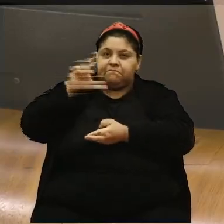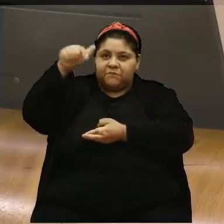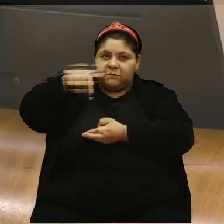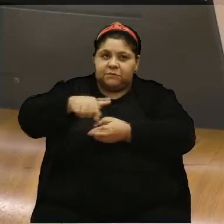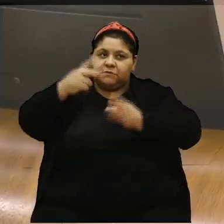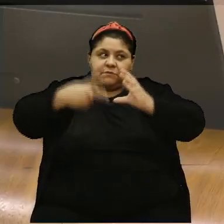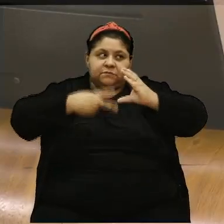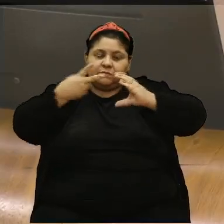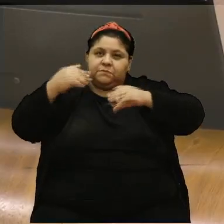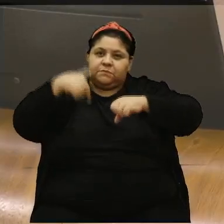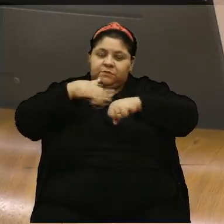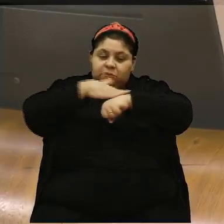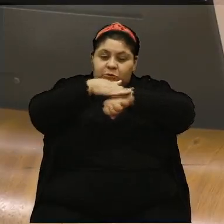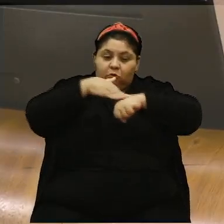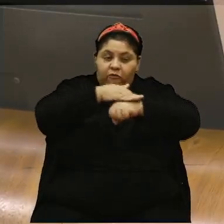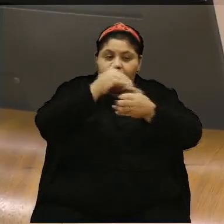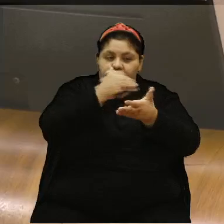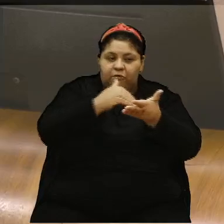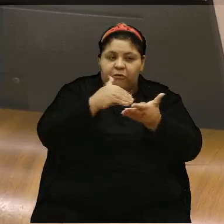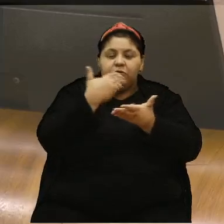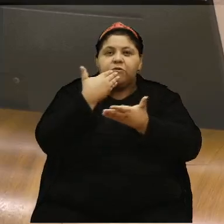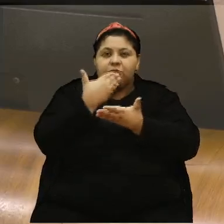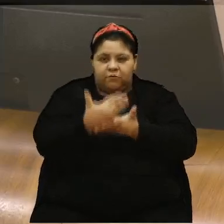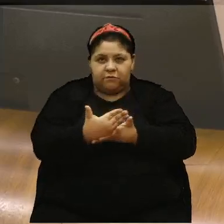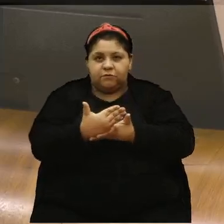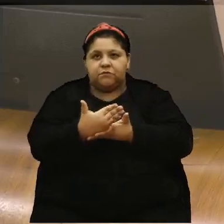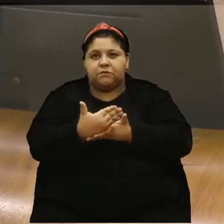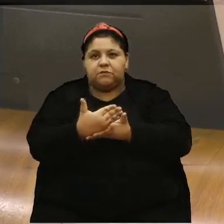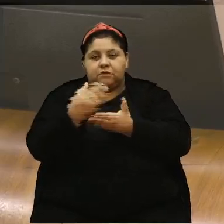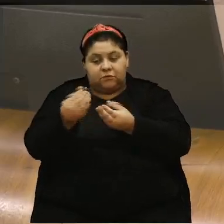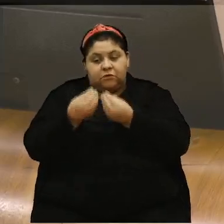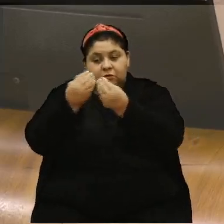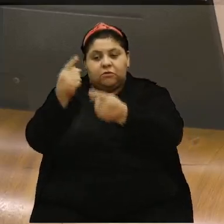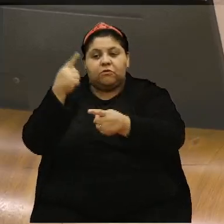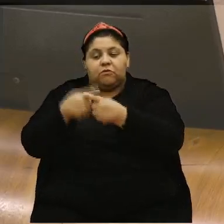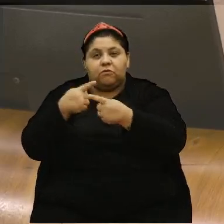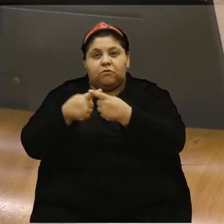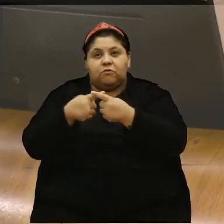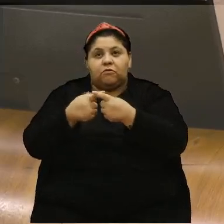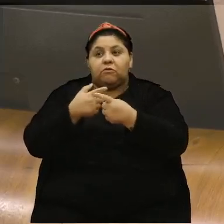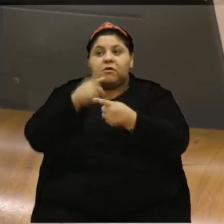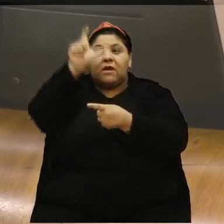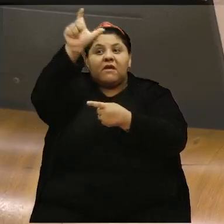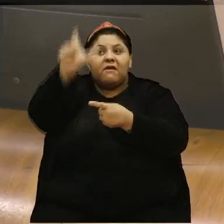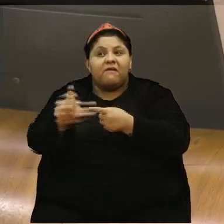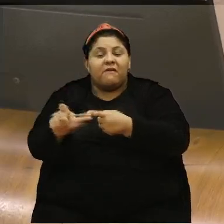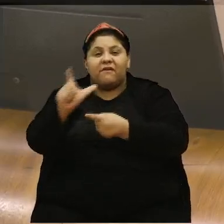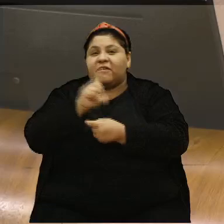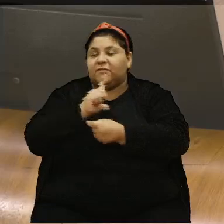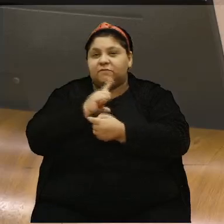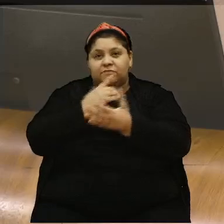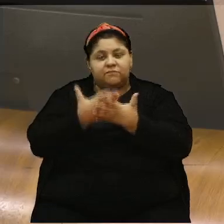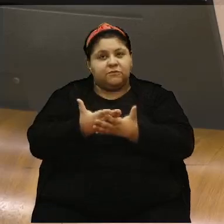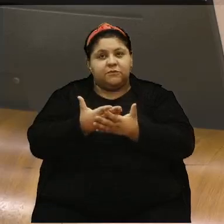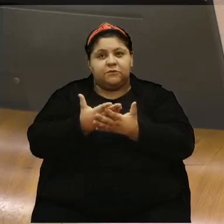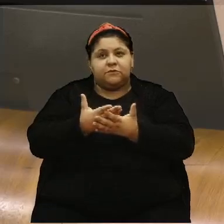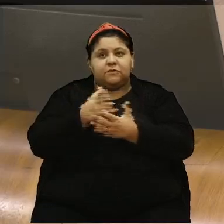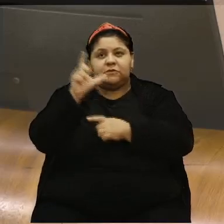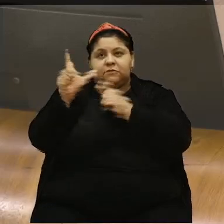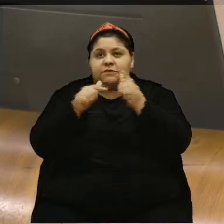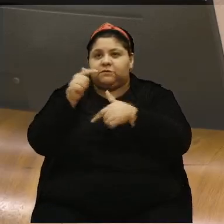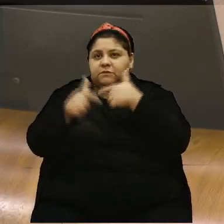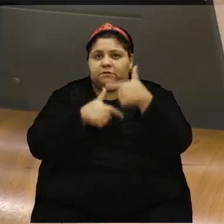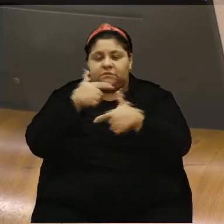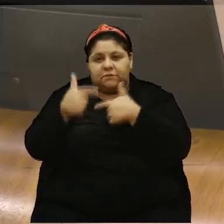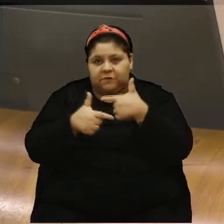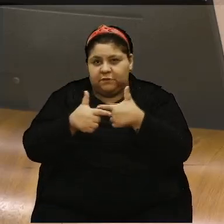Câmara, eu conversei com o secretário e pedi para ele se seria entregue. Por quê? Porque os relatos da comunidade é que não tinham pessoas trabalhando